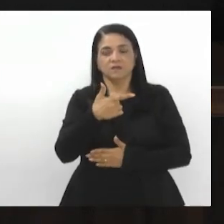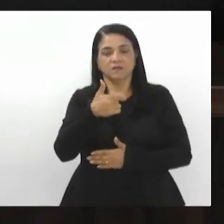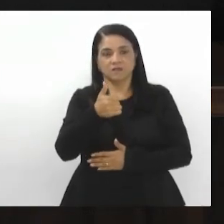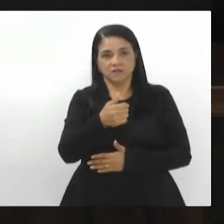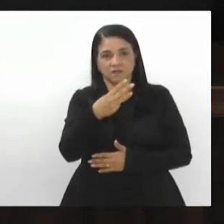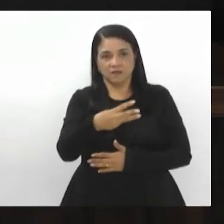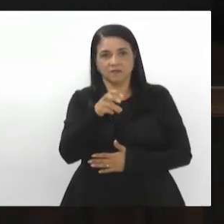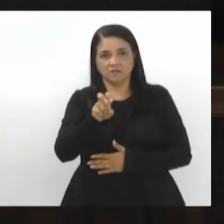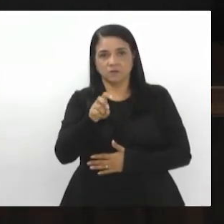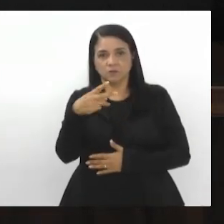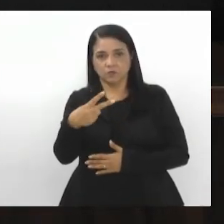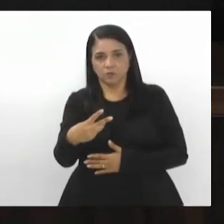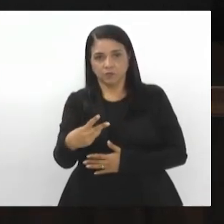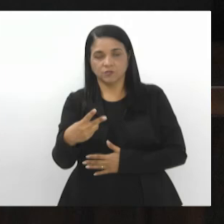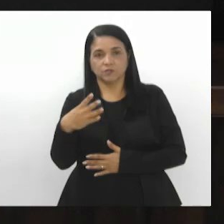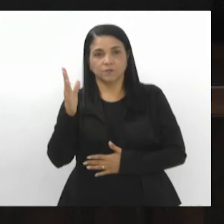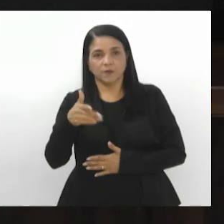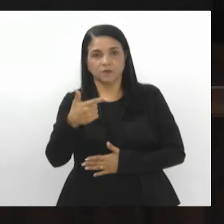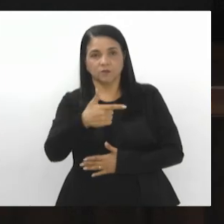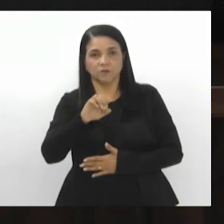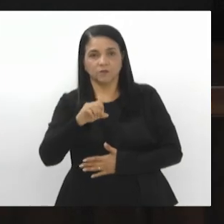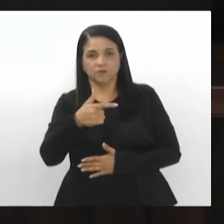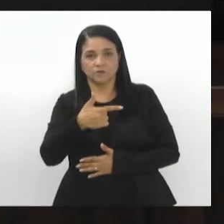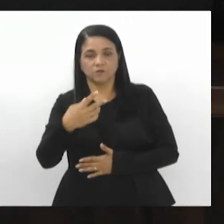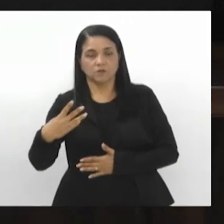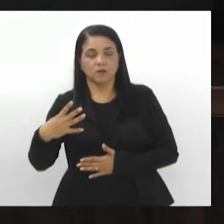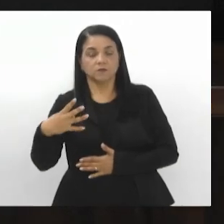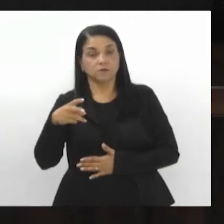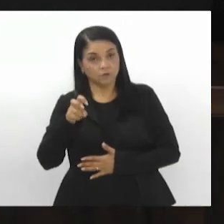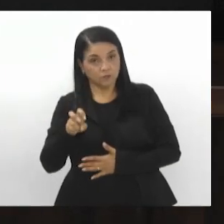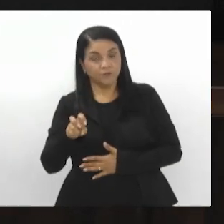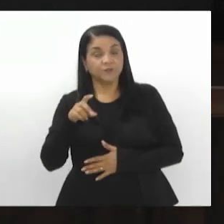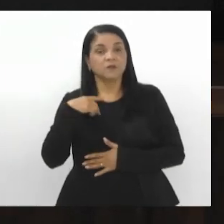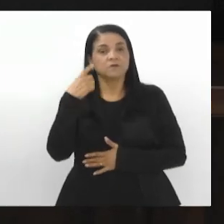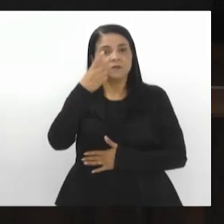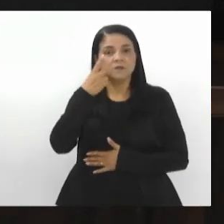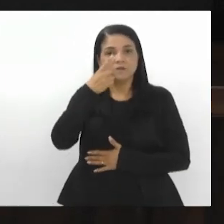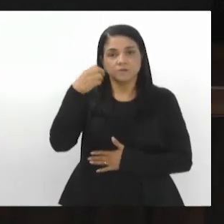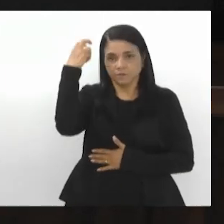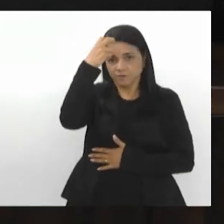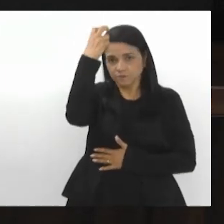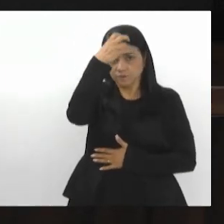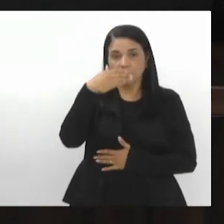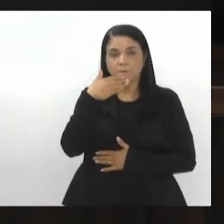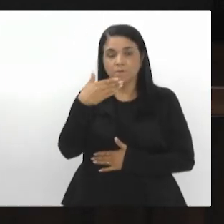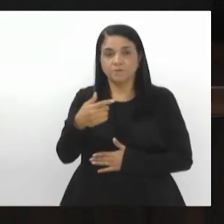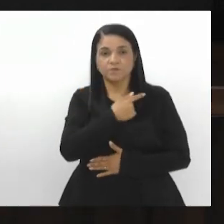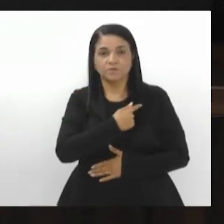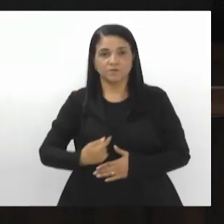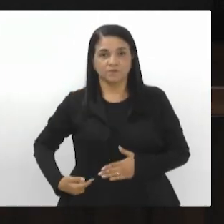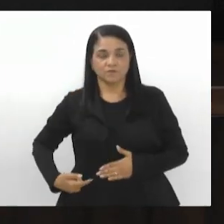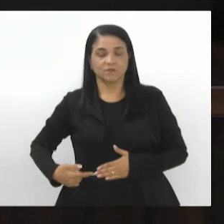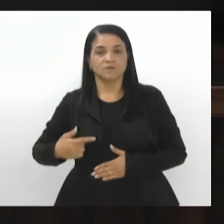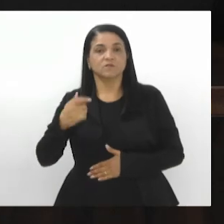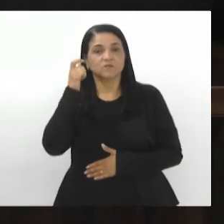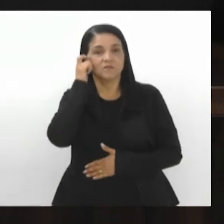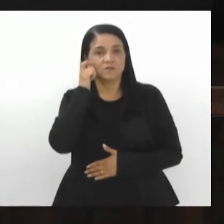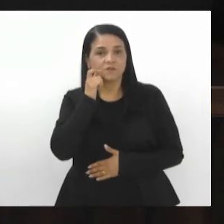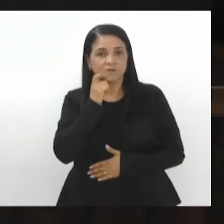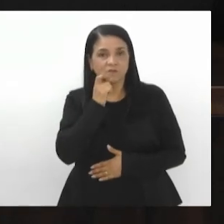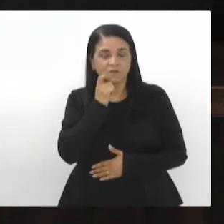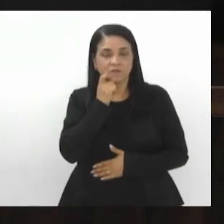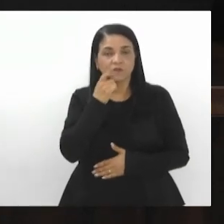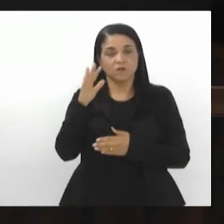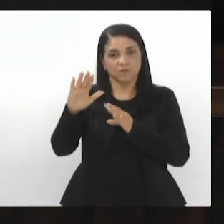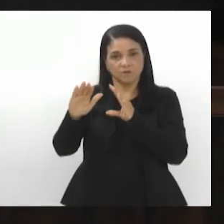de 2024, de autoria da deputada Verônica Lima, que solicita ao excelentíssimo governador do estado do Rio de Janeiro